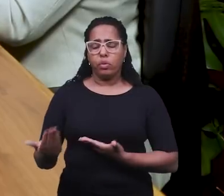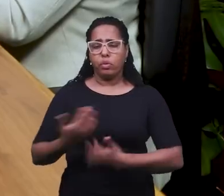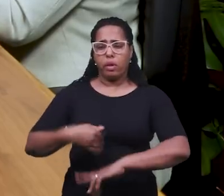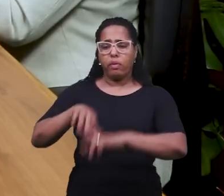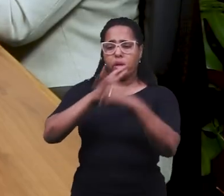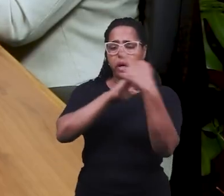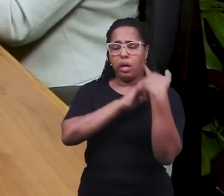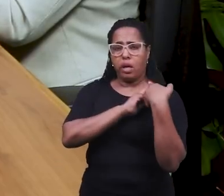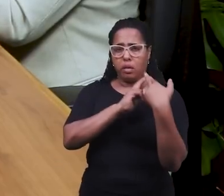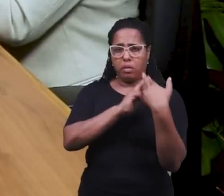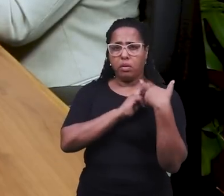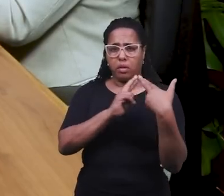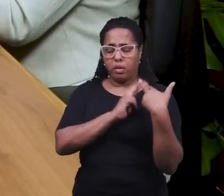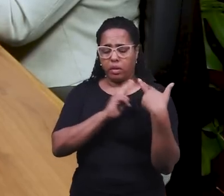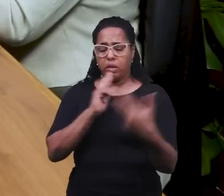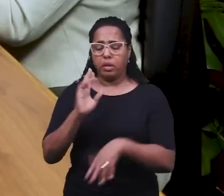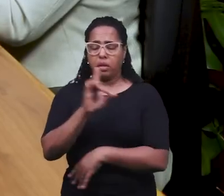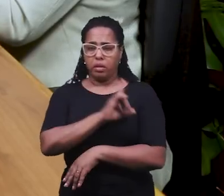do diaconato.